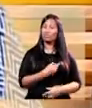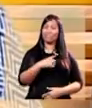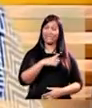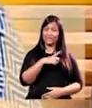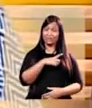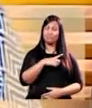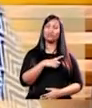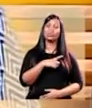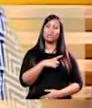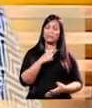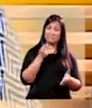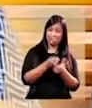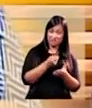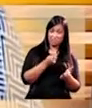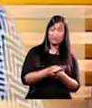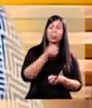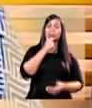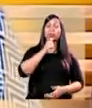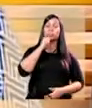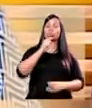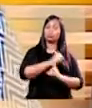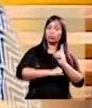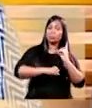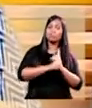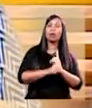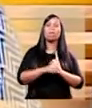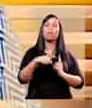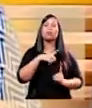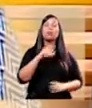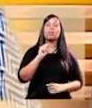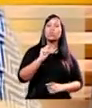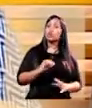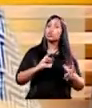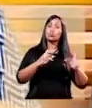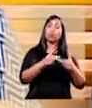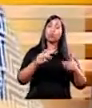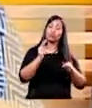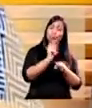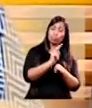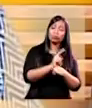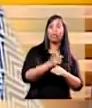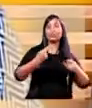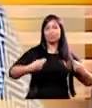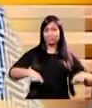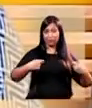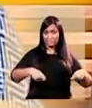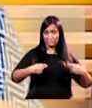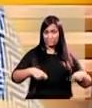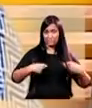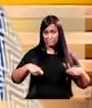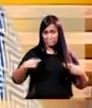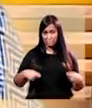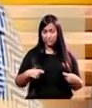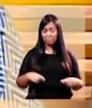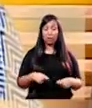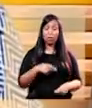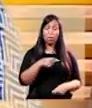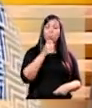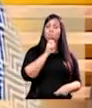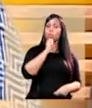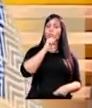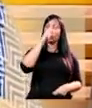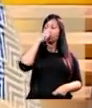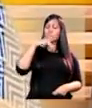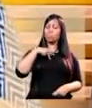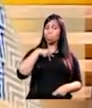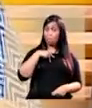assim, enquanto deveres da mãe social, elas têm que prover todos os cuidados, né, necessários como